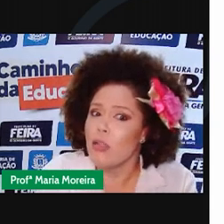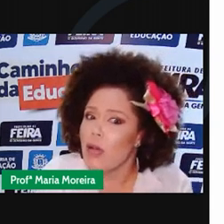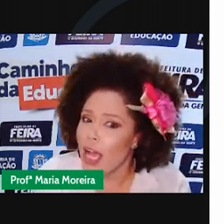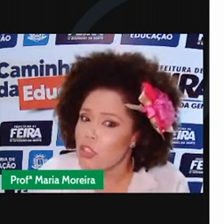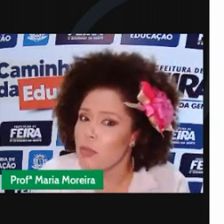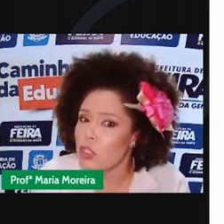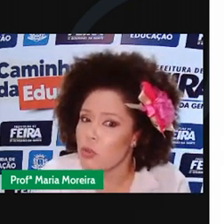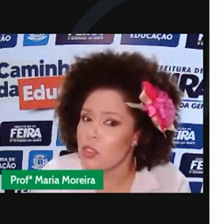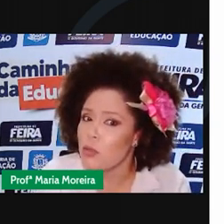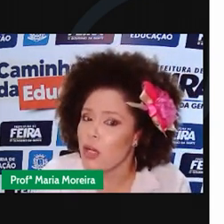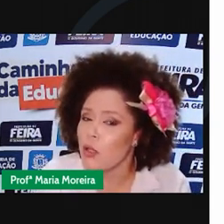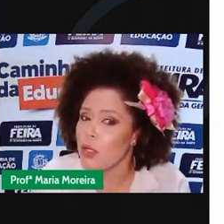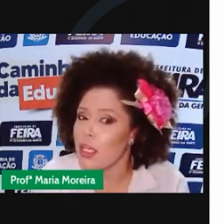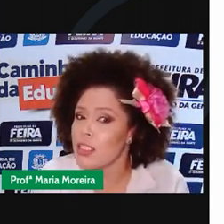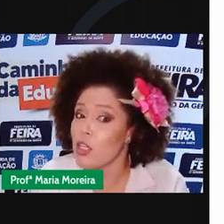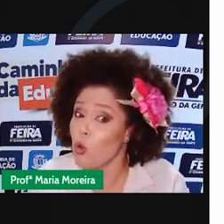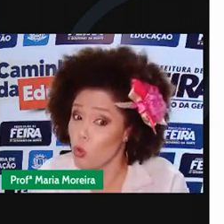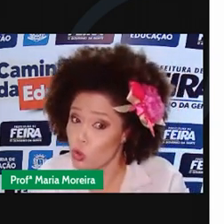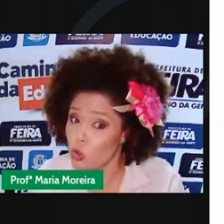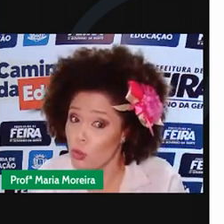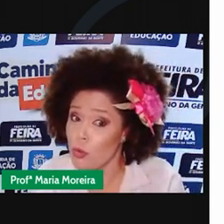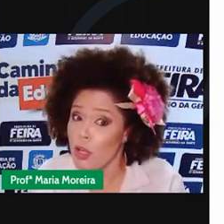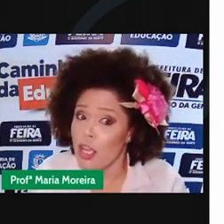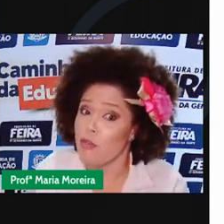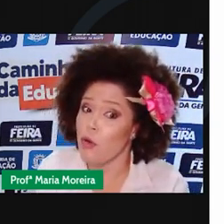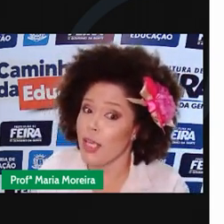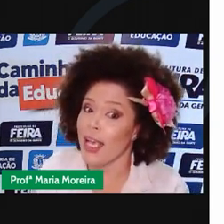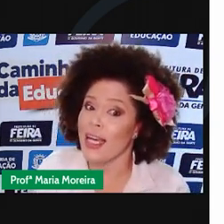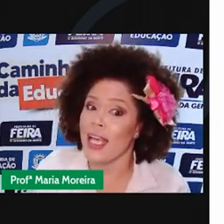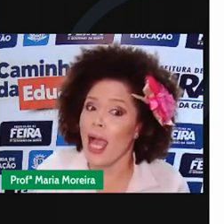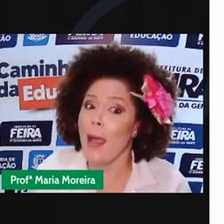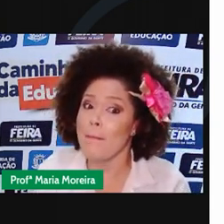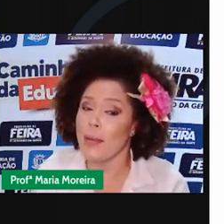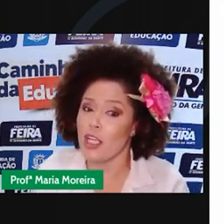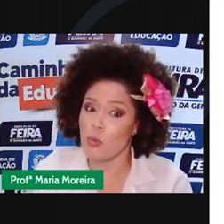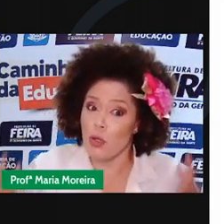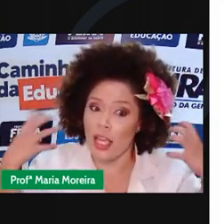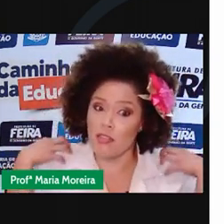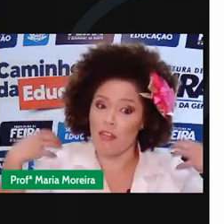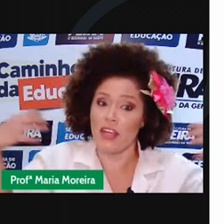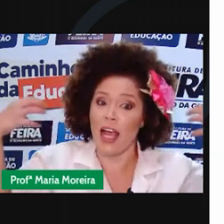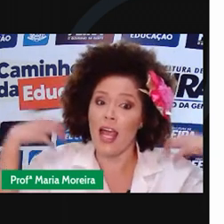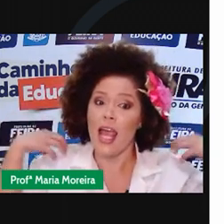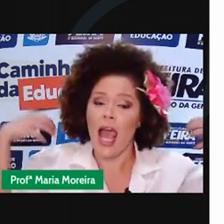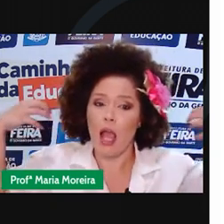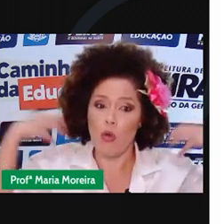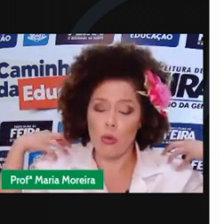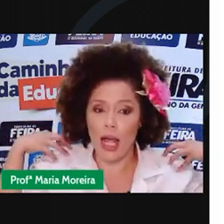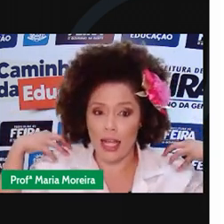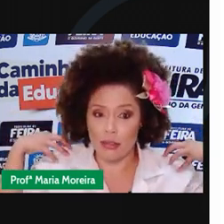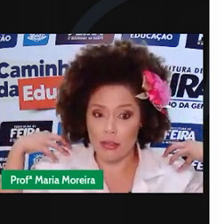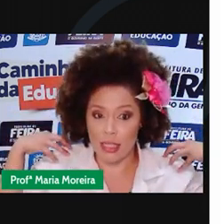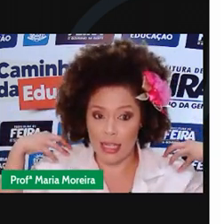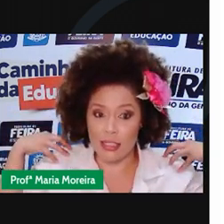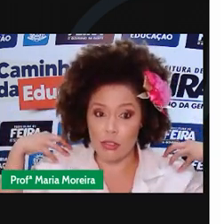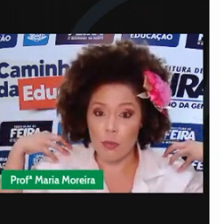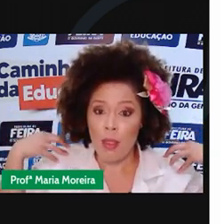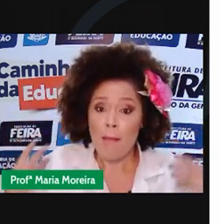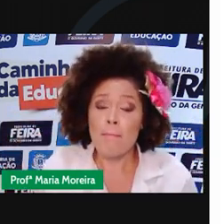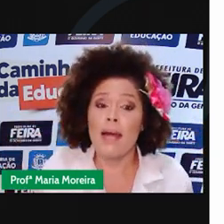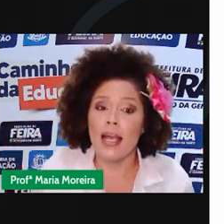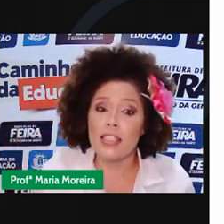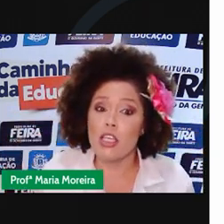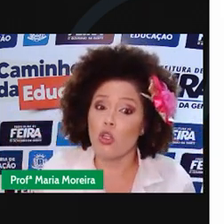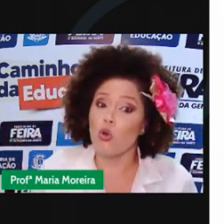se eu não gasto minhas duas mil calorias e eu consumo eu vou querer ganhar peso porque isso vai ficar acumulado